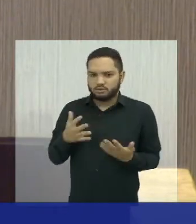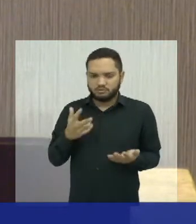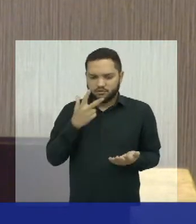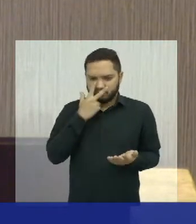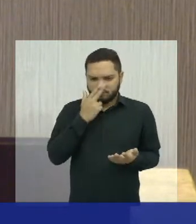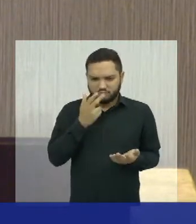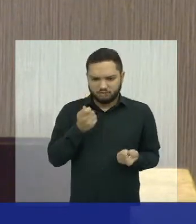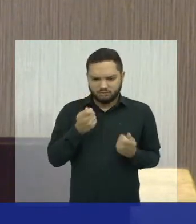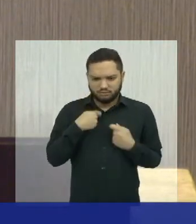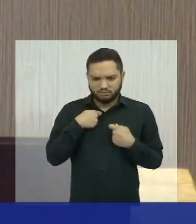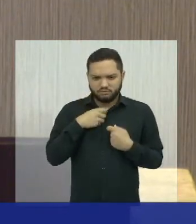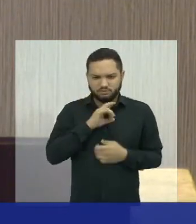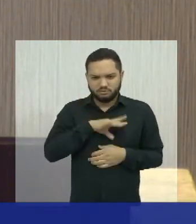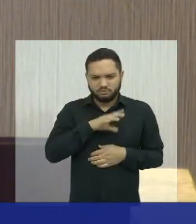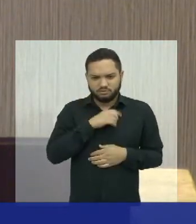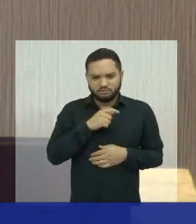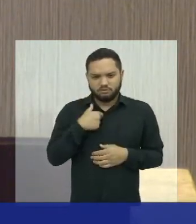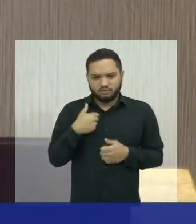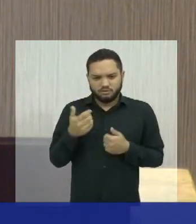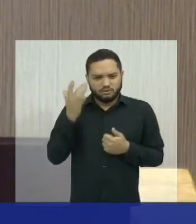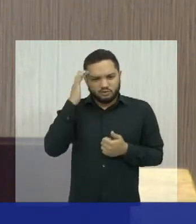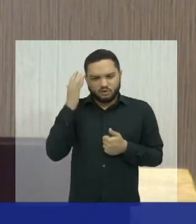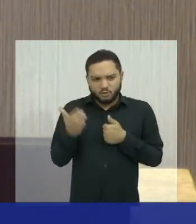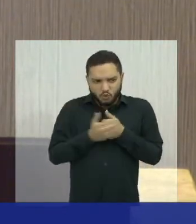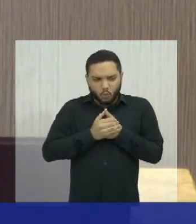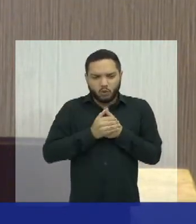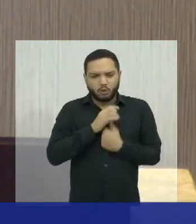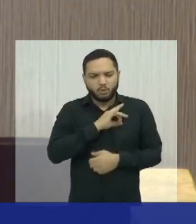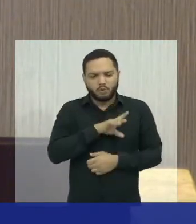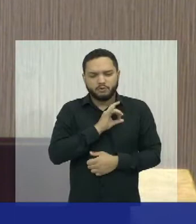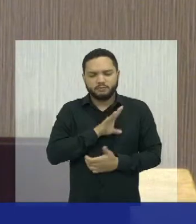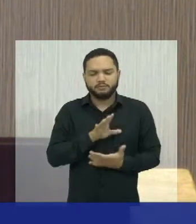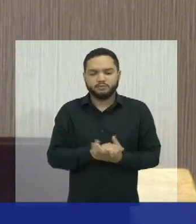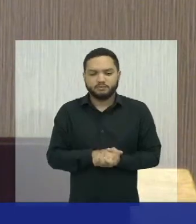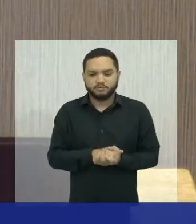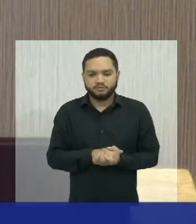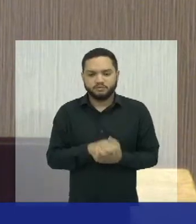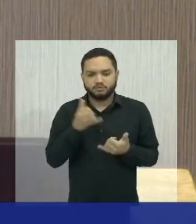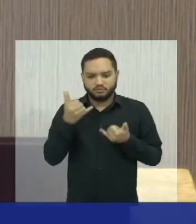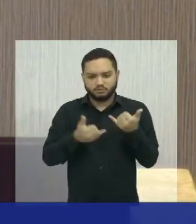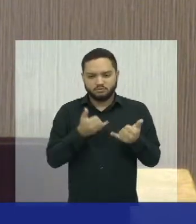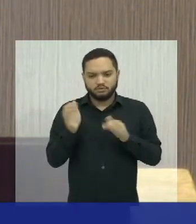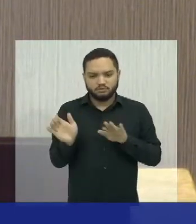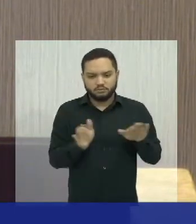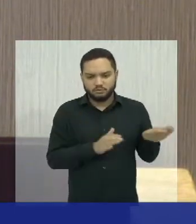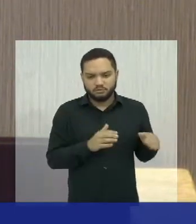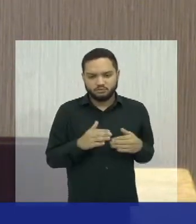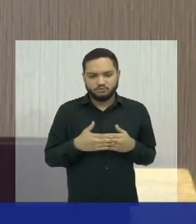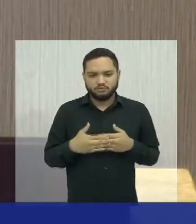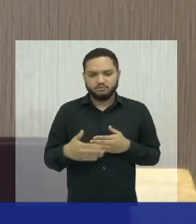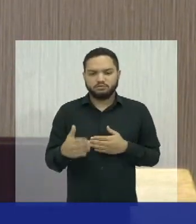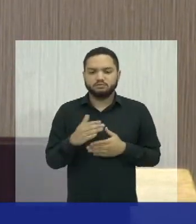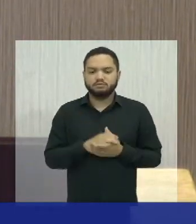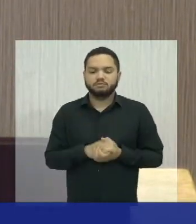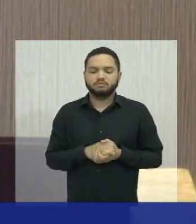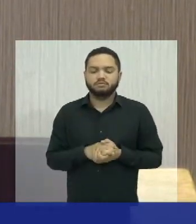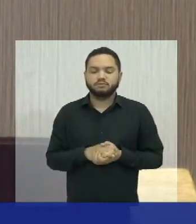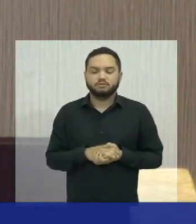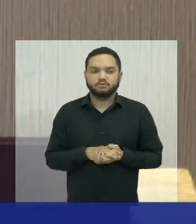não, mas eu vou ter que me esconder. Bom, brincadeiras à parte, vamos para a próxima.